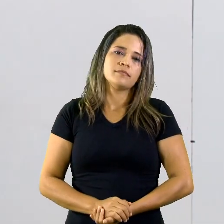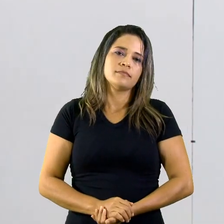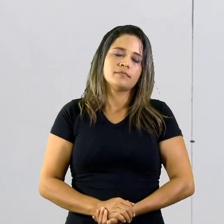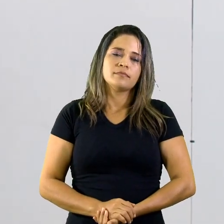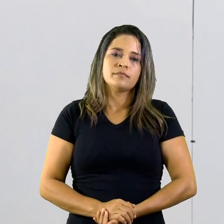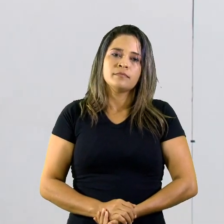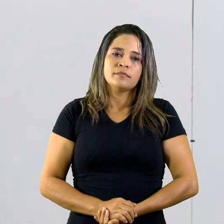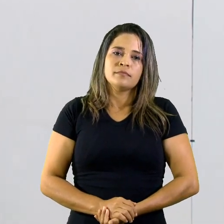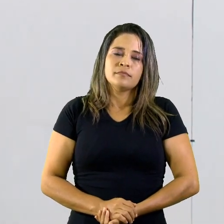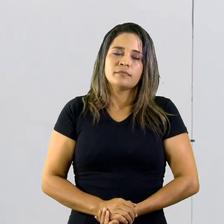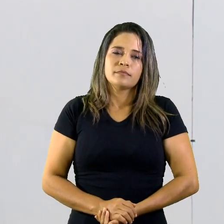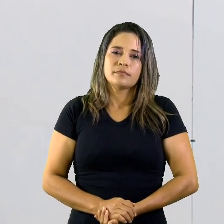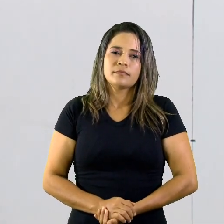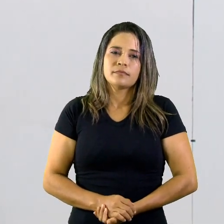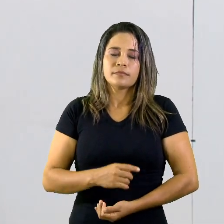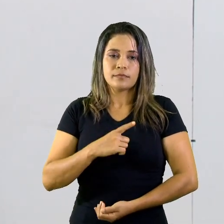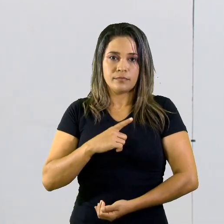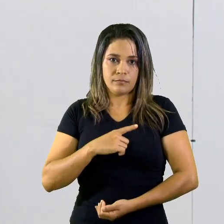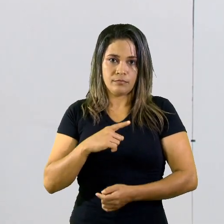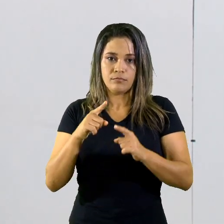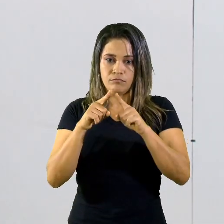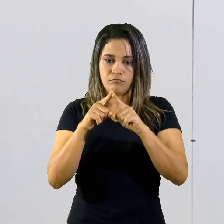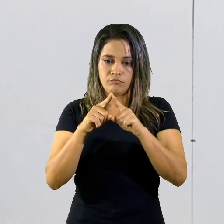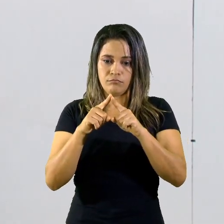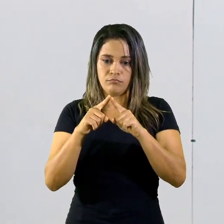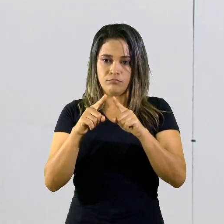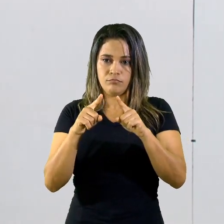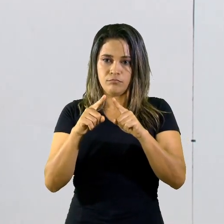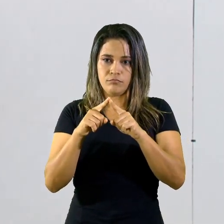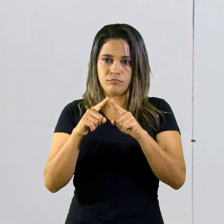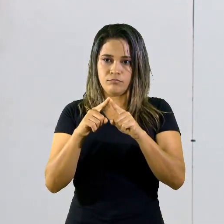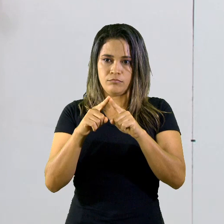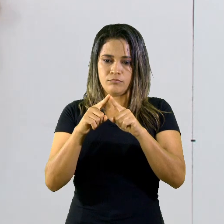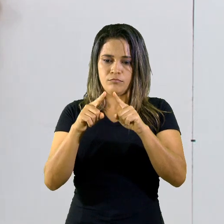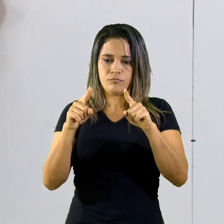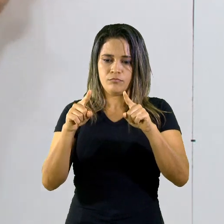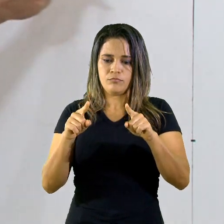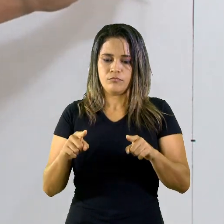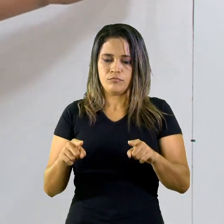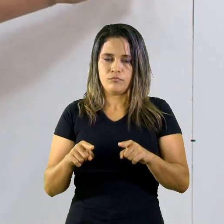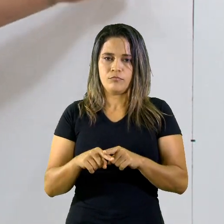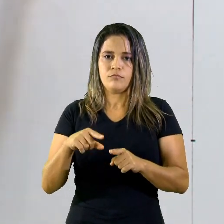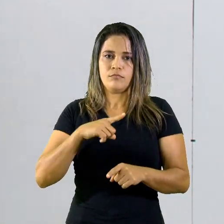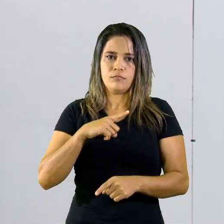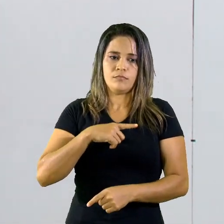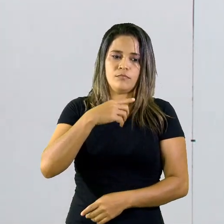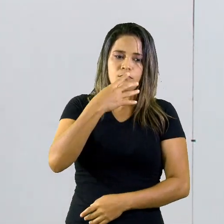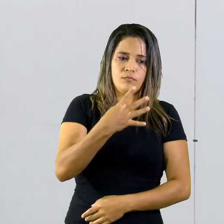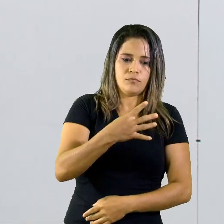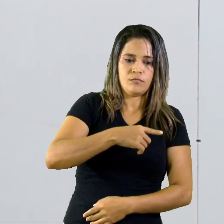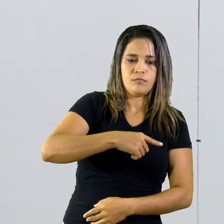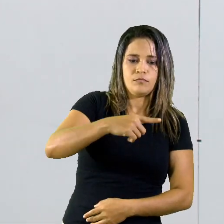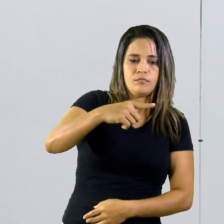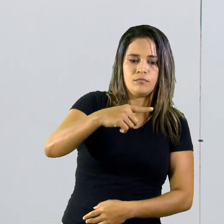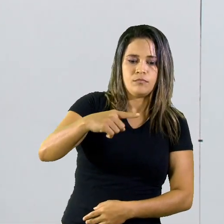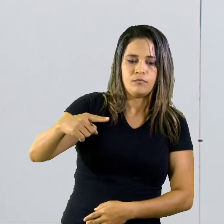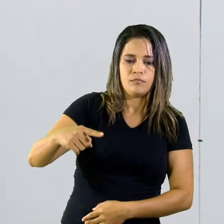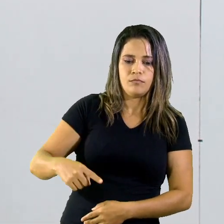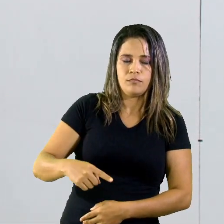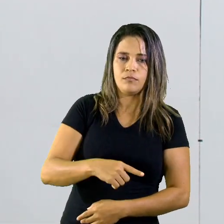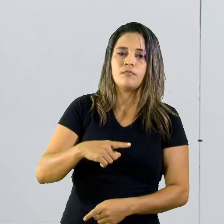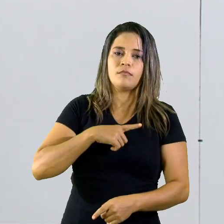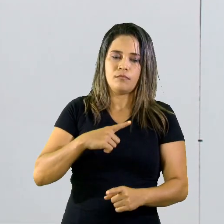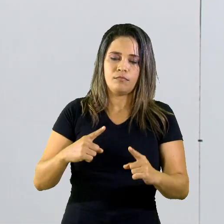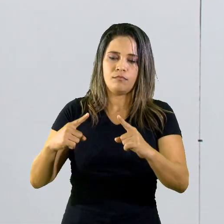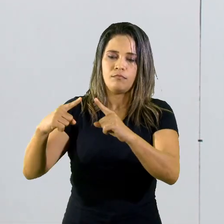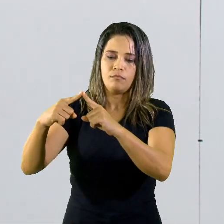aqui. Então, o quadrado representado aqui, ele tem 4 lados e 4 vértices.